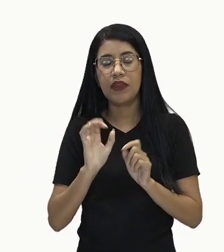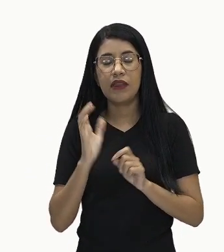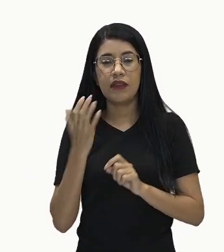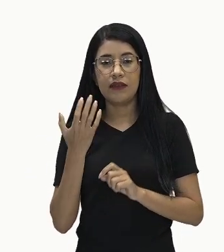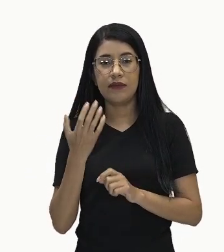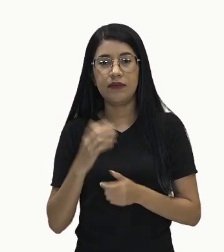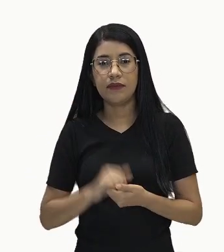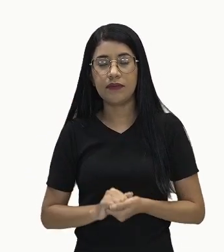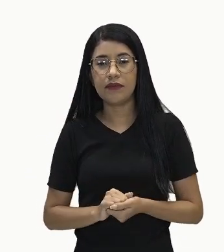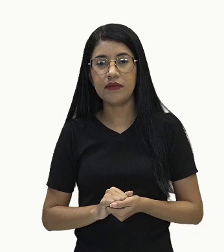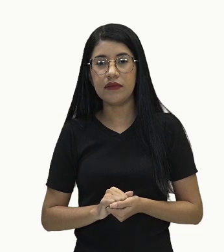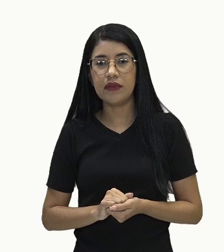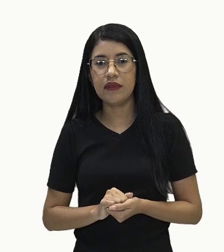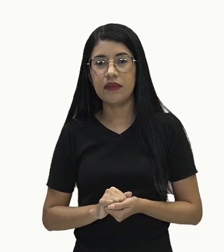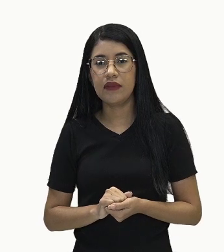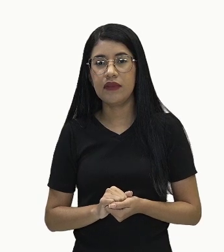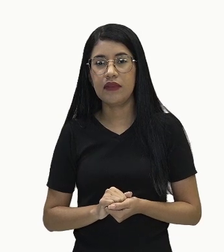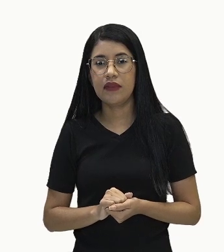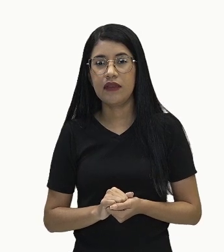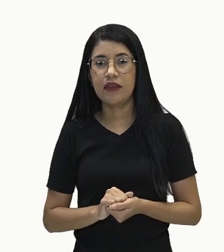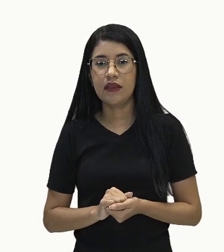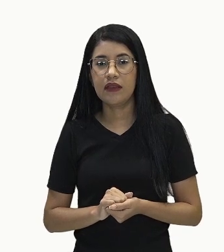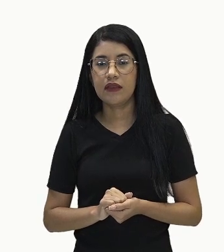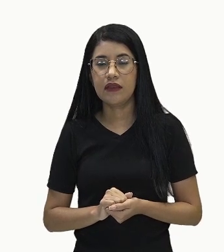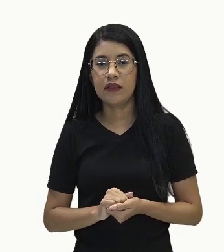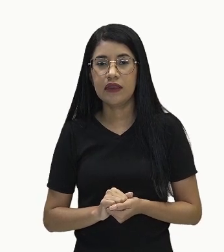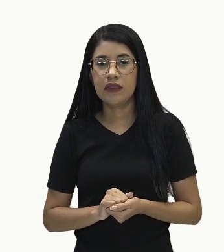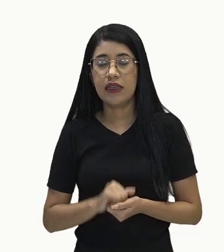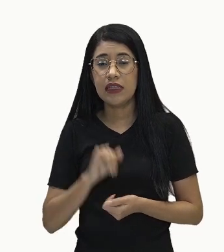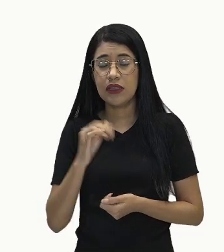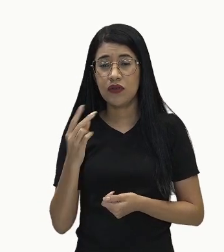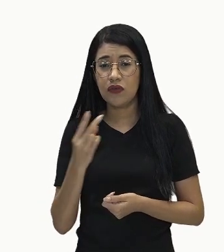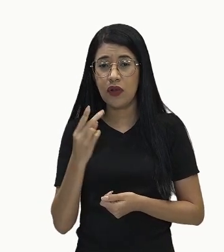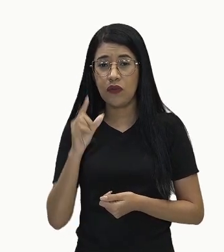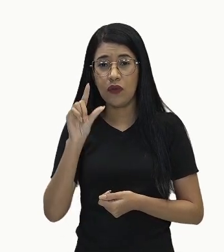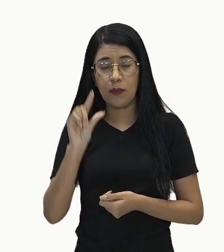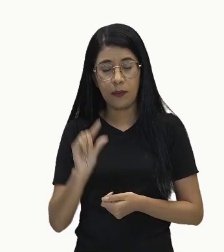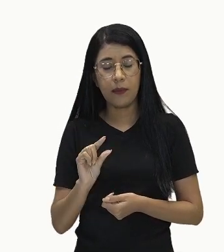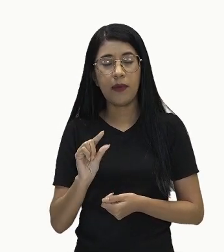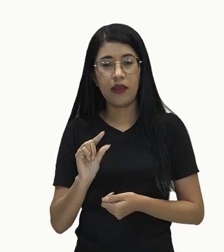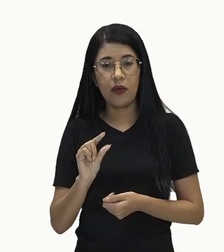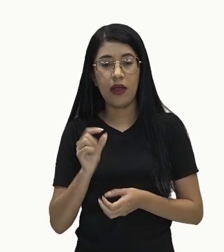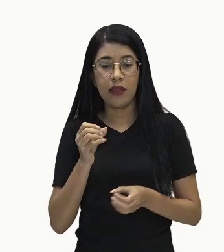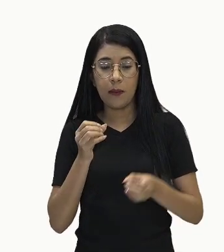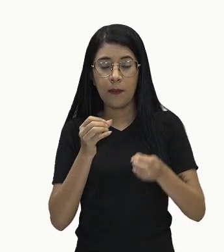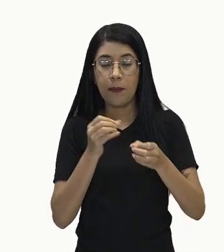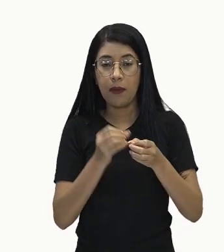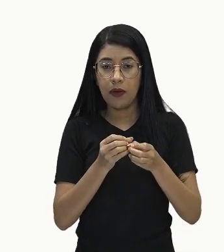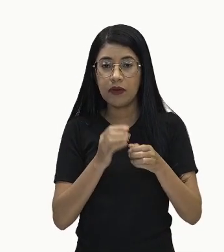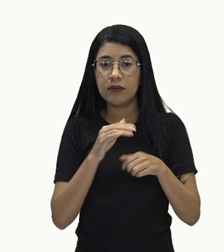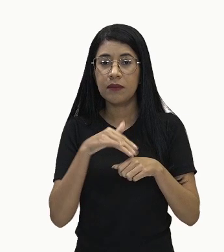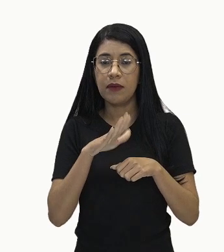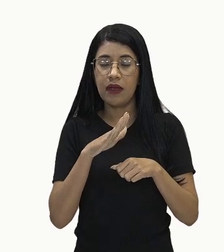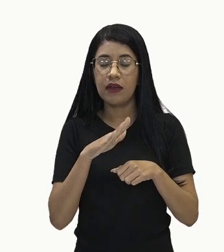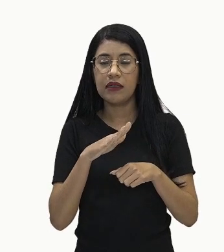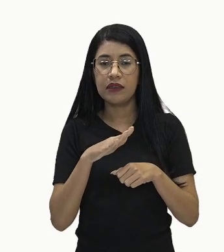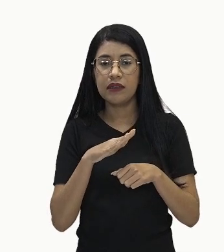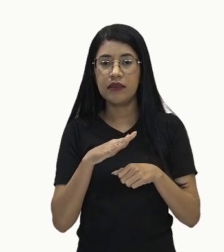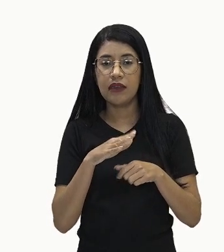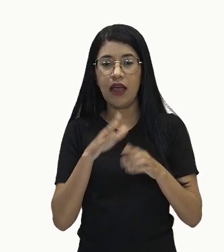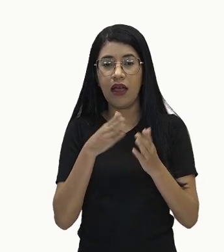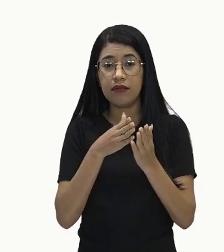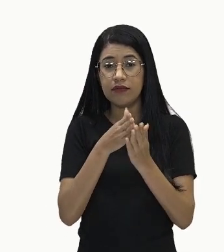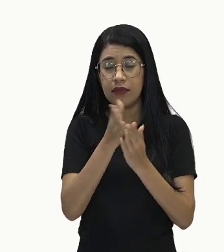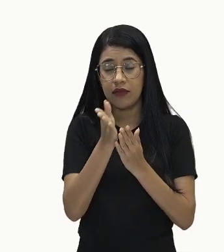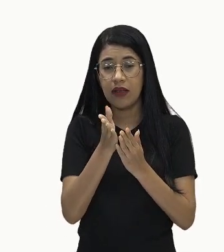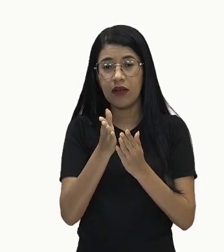variância. Ou seja, quanto mais próximo ele estiver da variância aqui, quanto